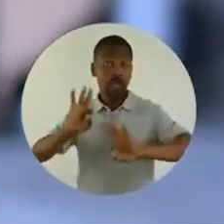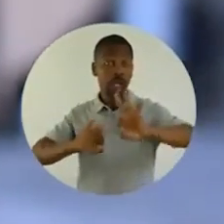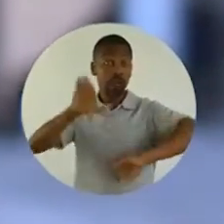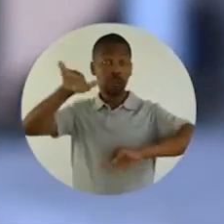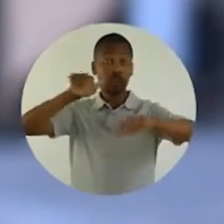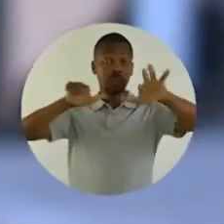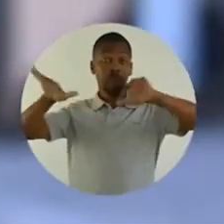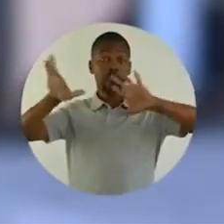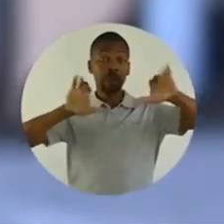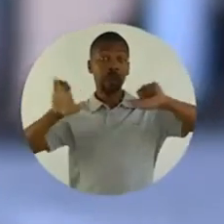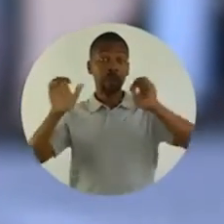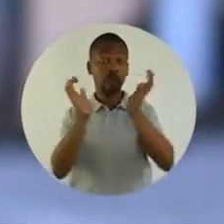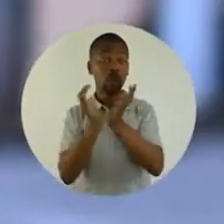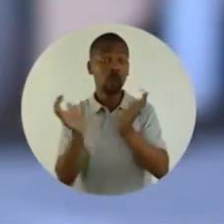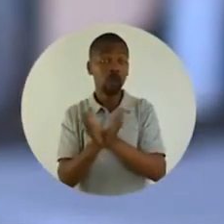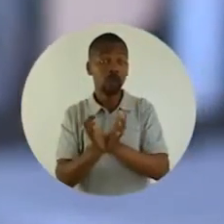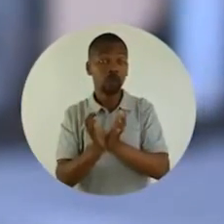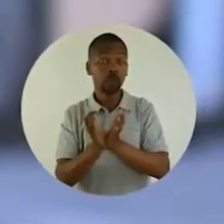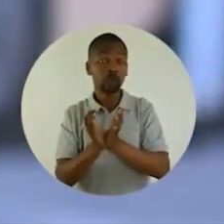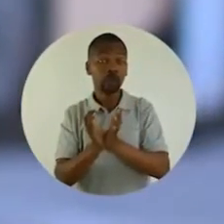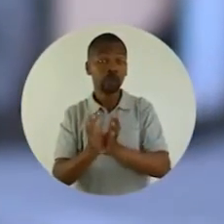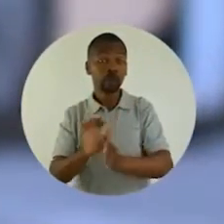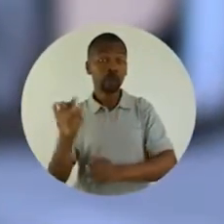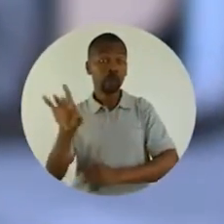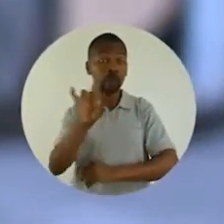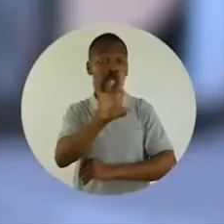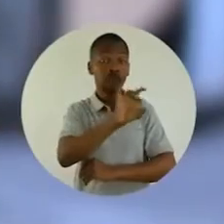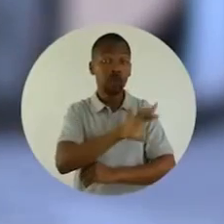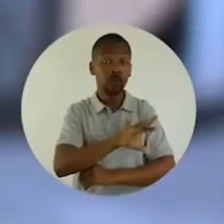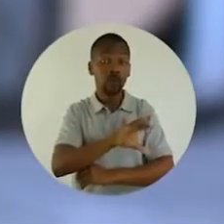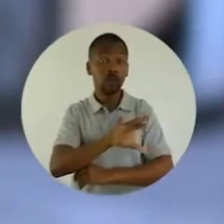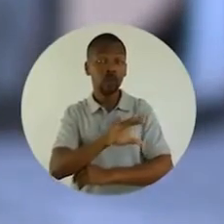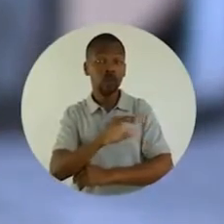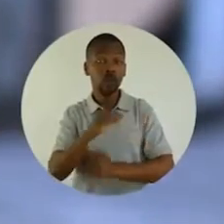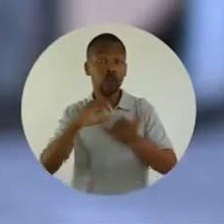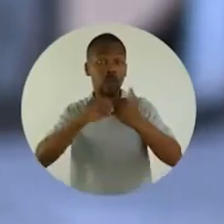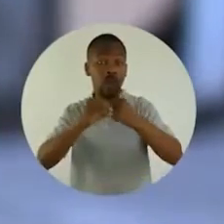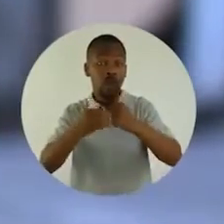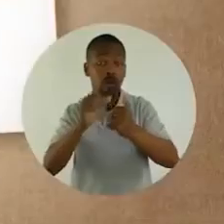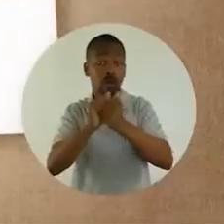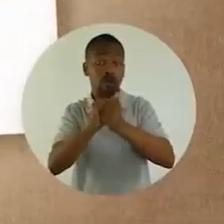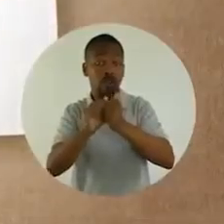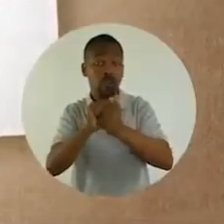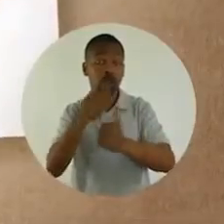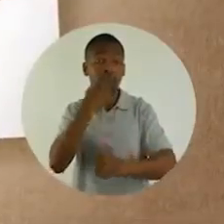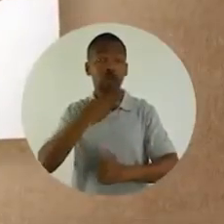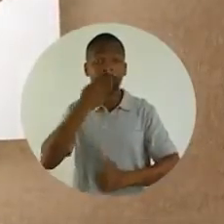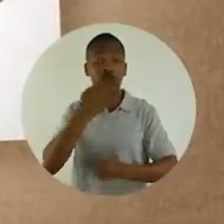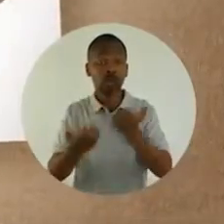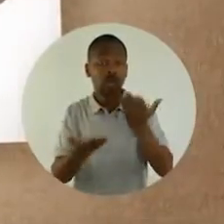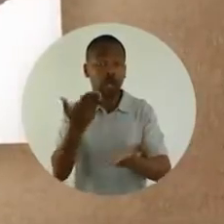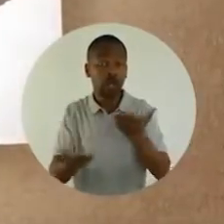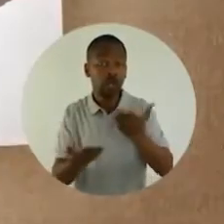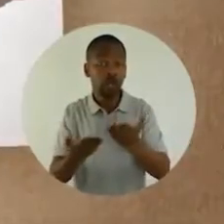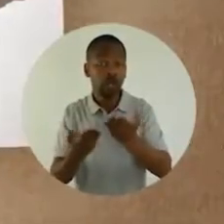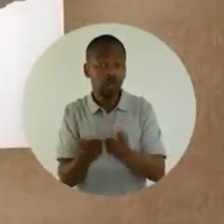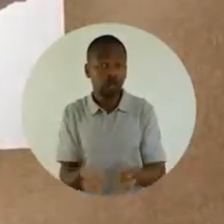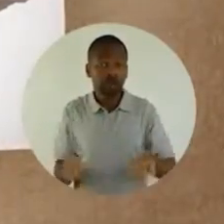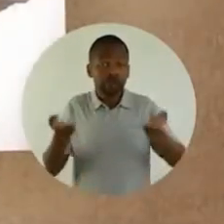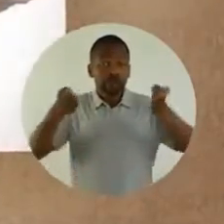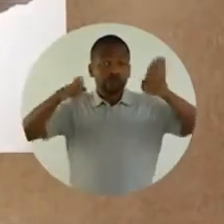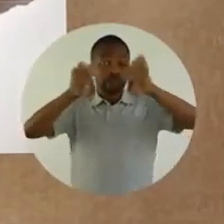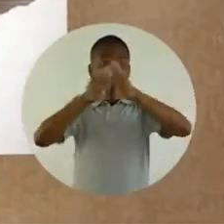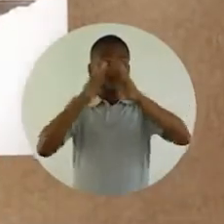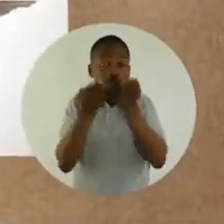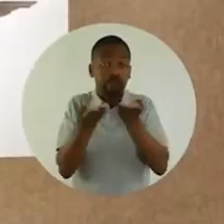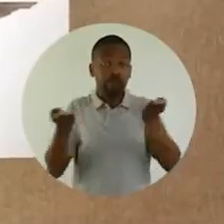chamava pessoal, a gente tinha um grupo já, a gente cada um inteirava, tava um quilinho de arroz, um quilinho de feijão, um quilinho de açúcar, aí fazia uma cesta básica.